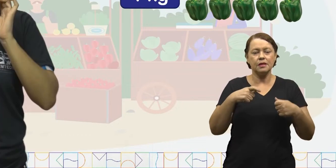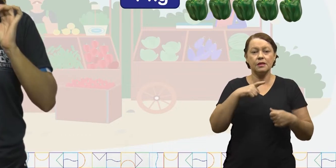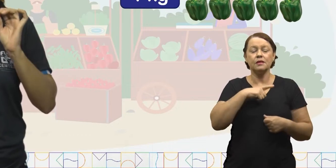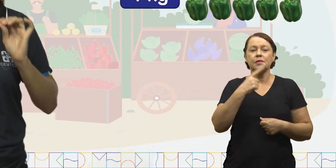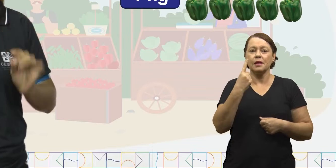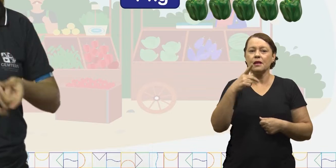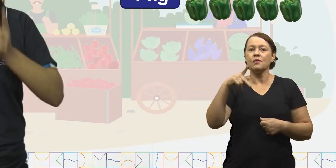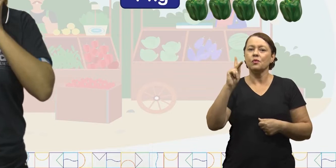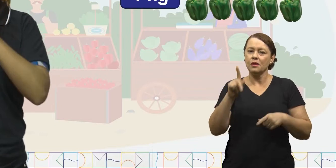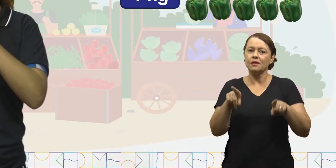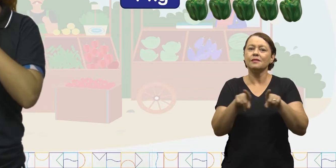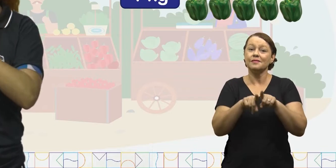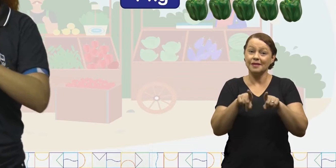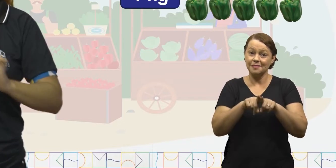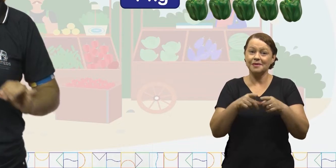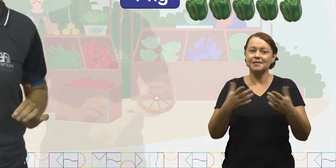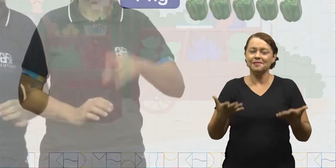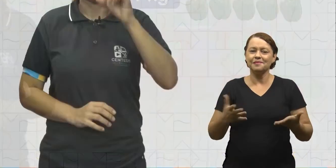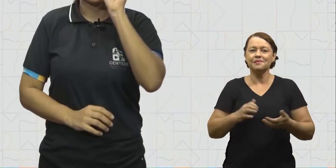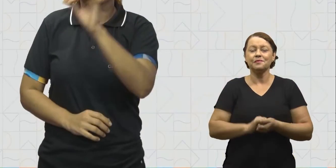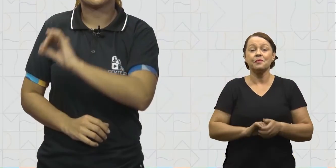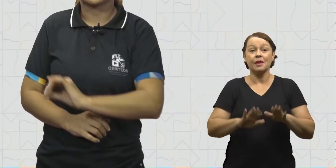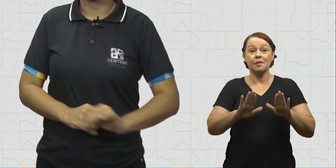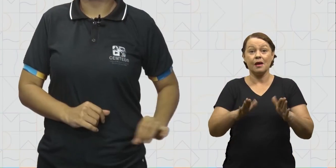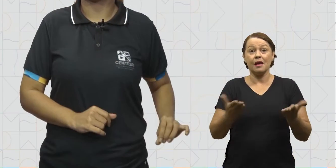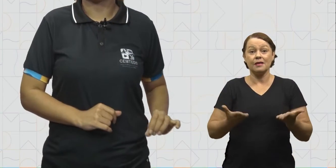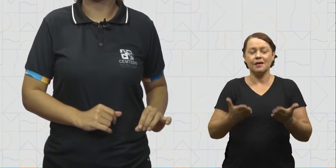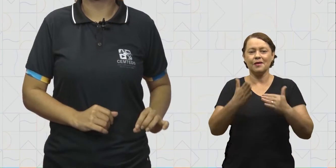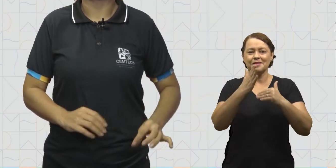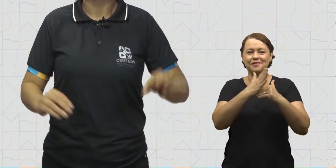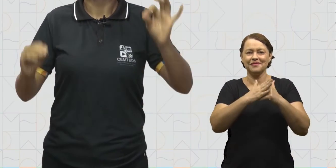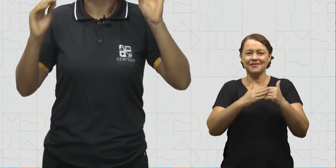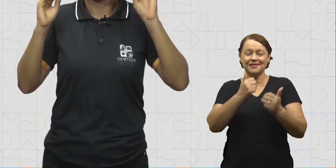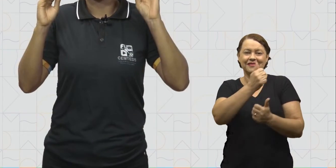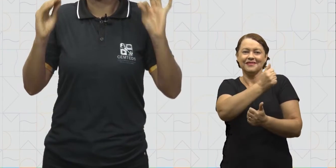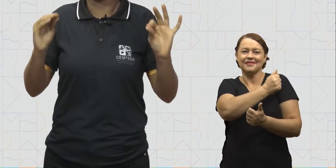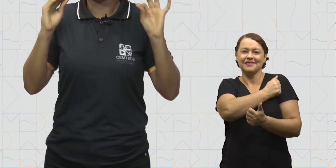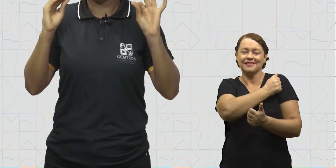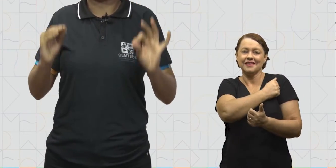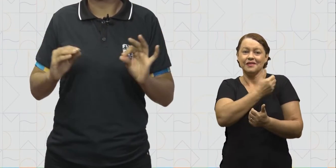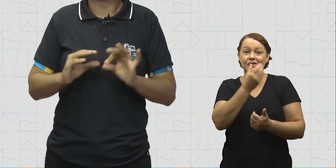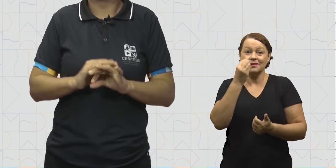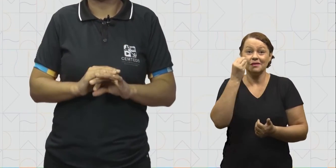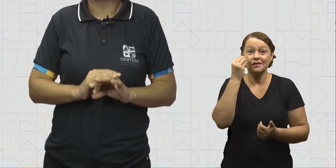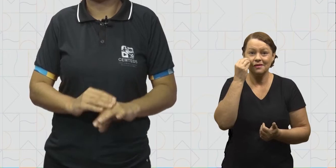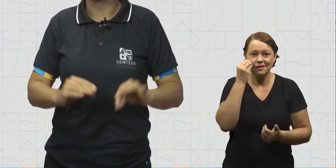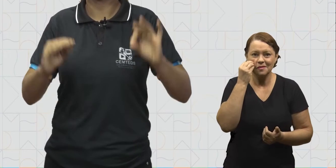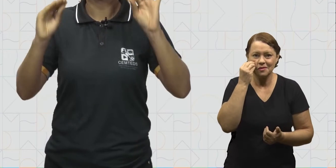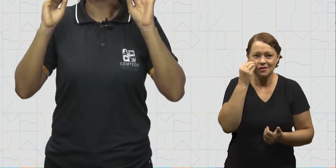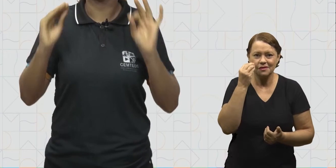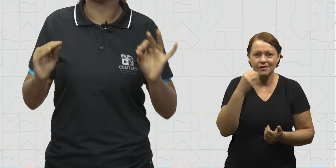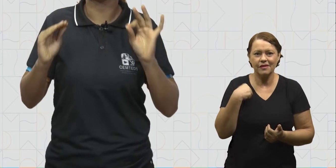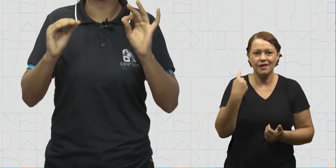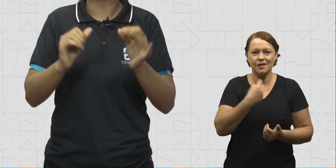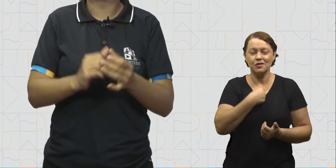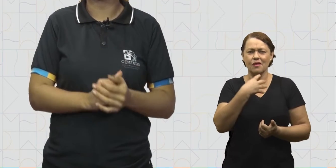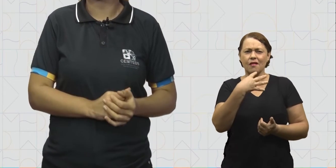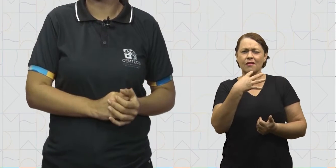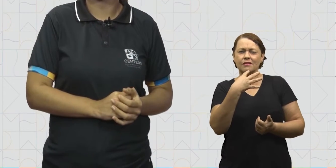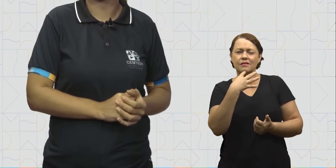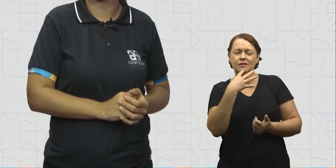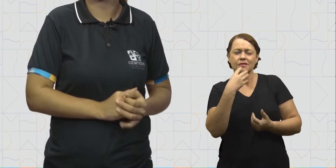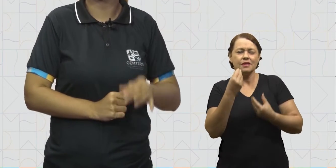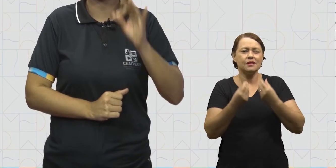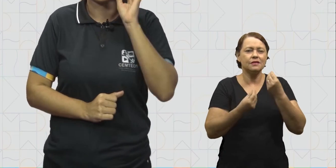precisa para formar 1 quilo também. Agora, querido aluno, chegou a hora de testarmos todos os